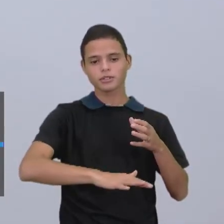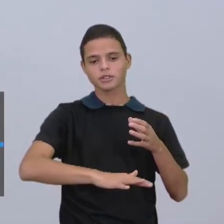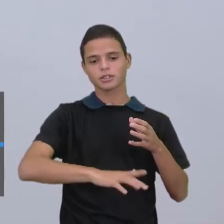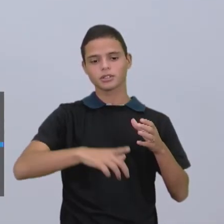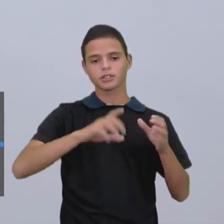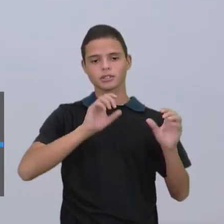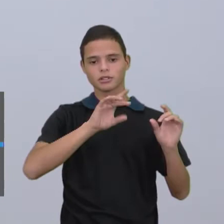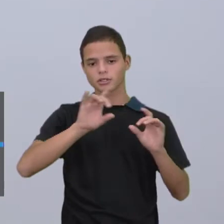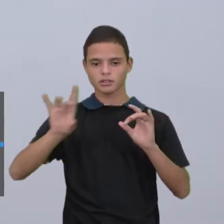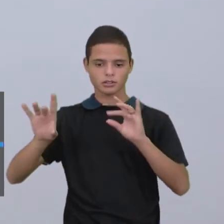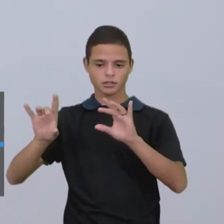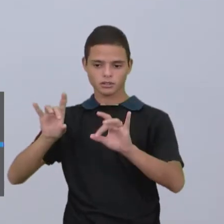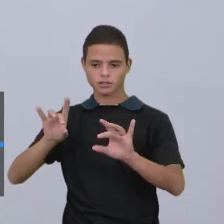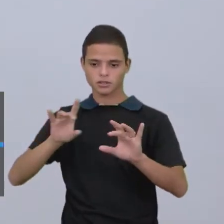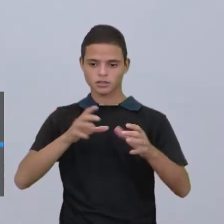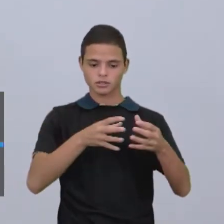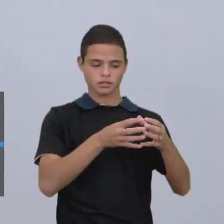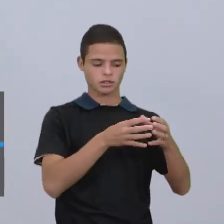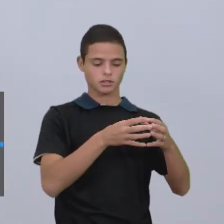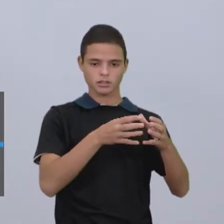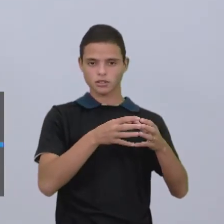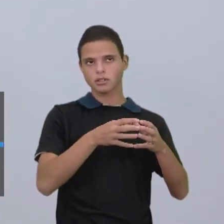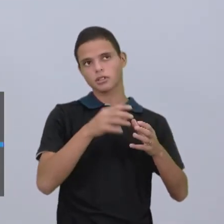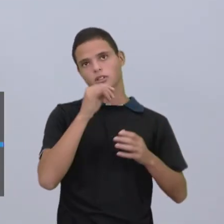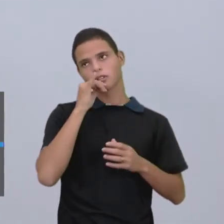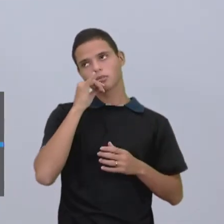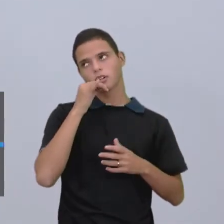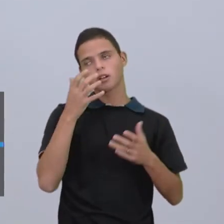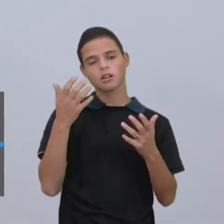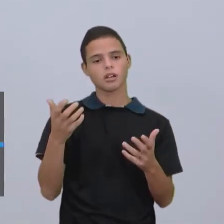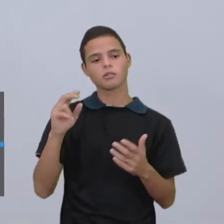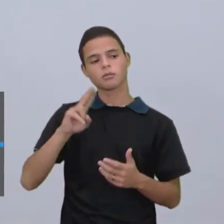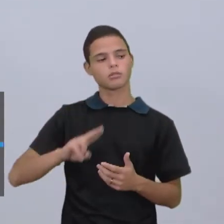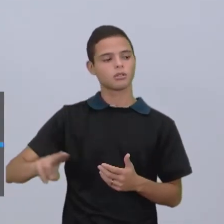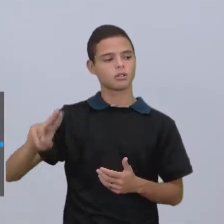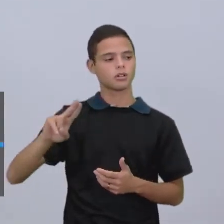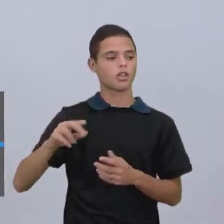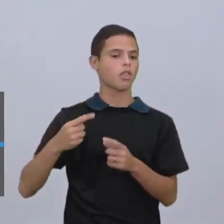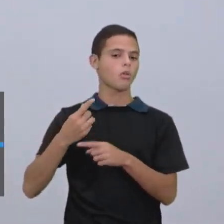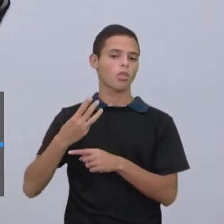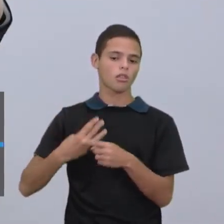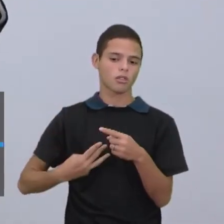tem e vai pegar uma parte dele. Então, fala assim, eu quero pegar 1/3